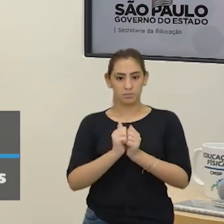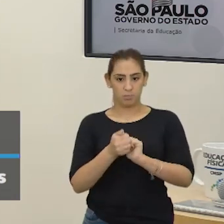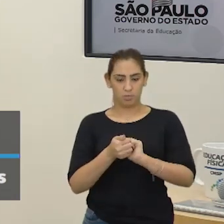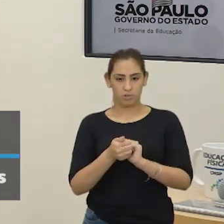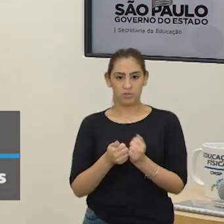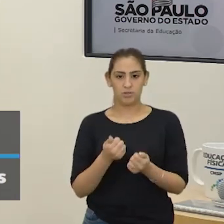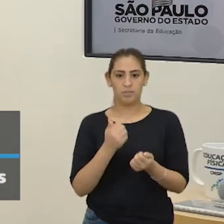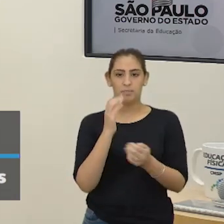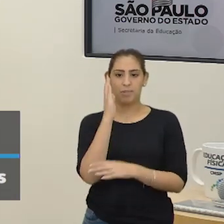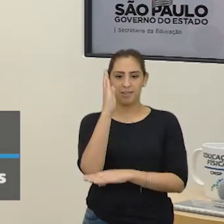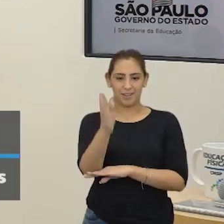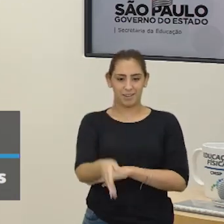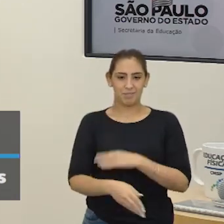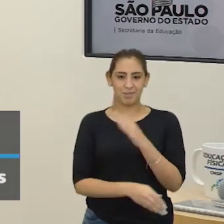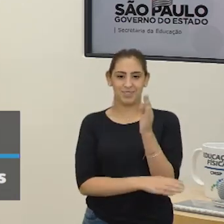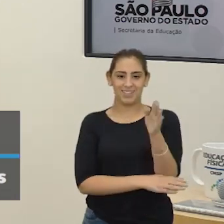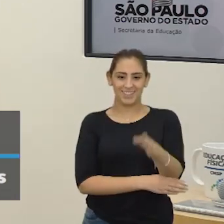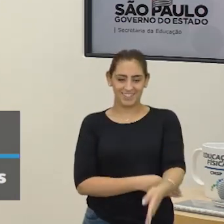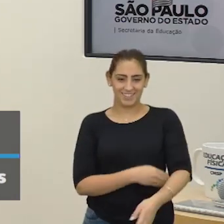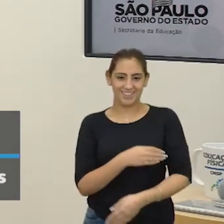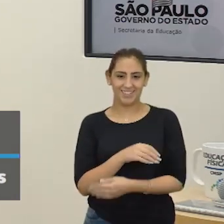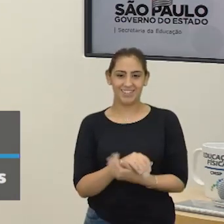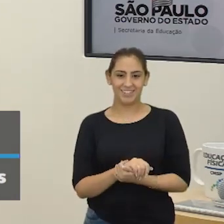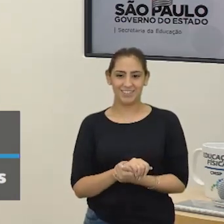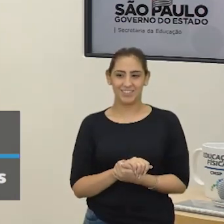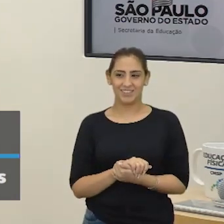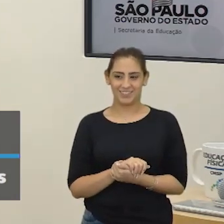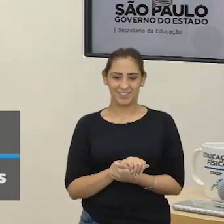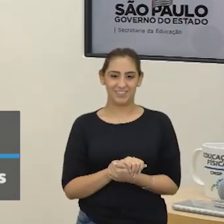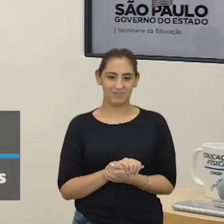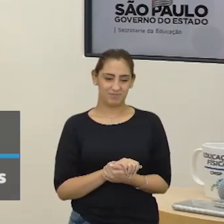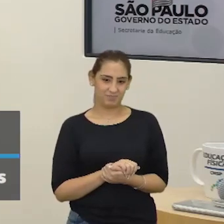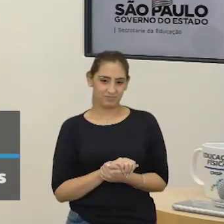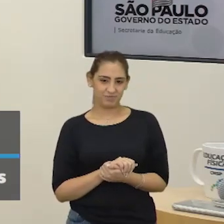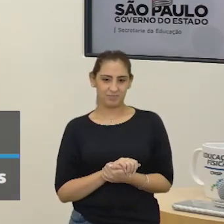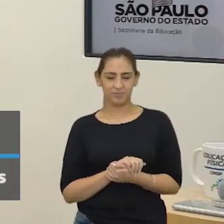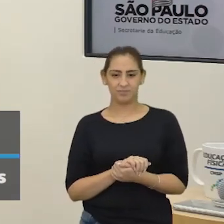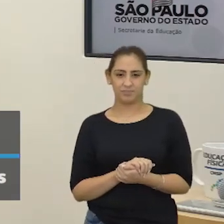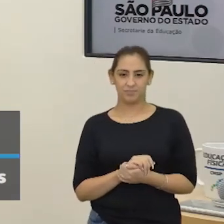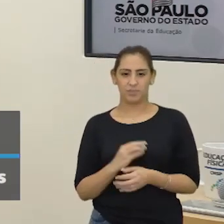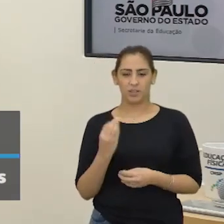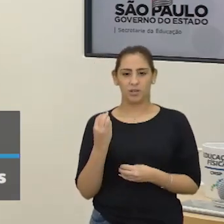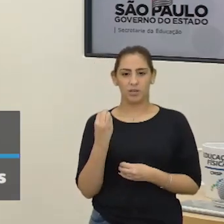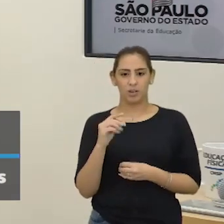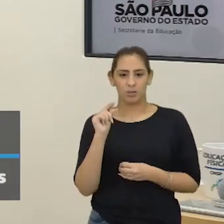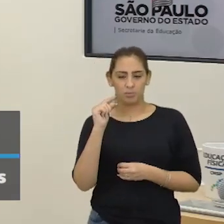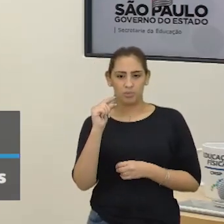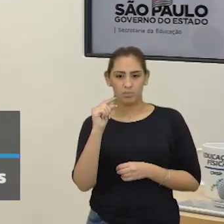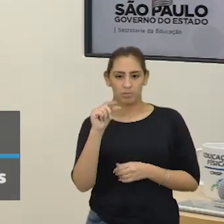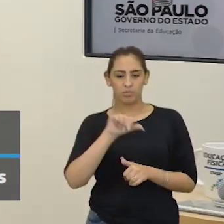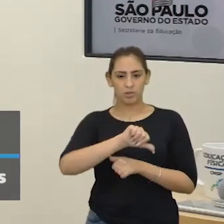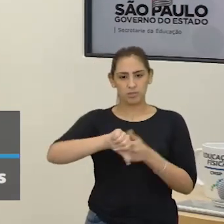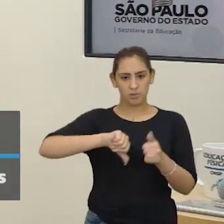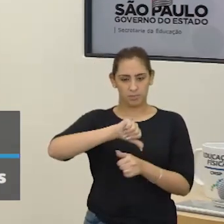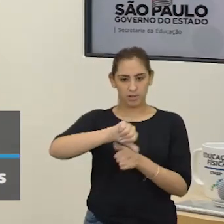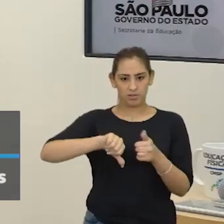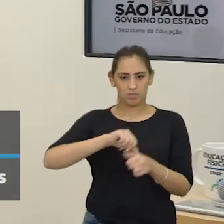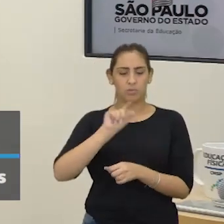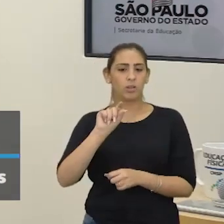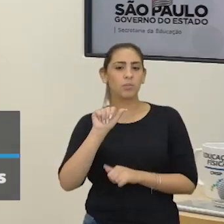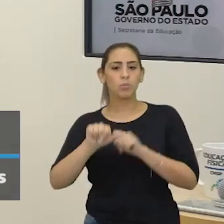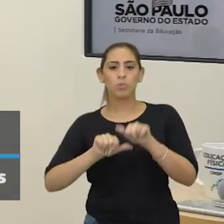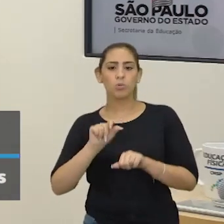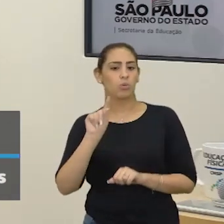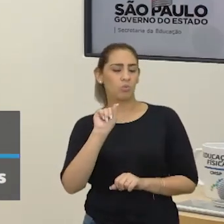desde quando começaram até agora, o que teve aí colocado como transformação, o que mudou, o que